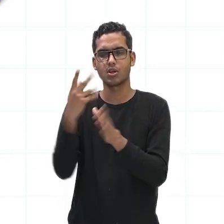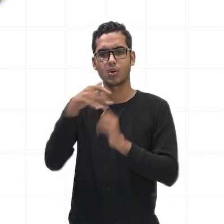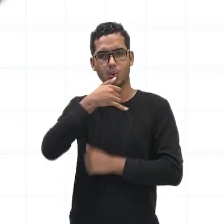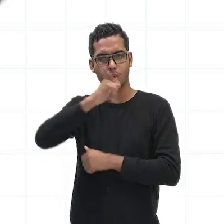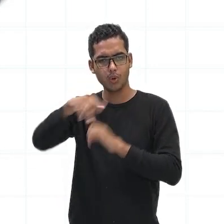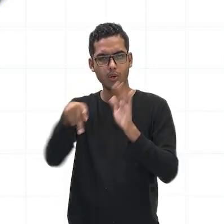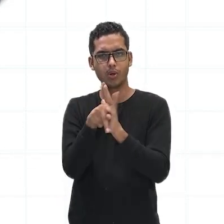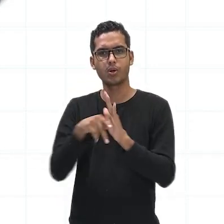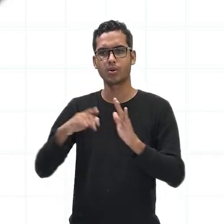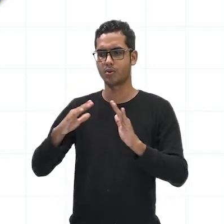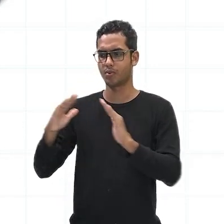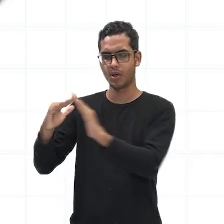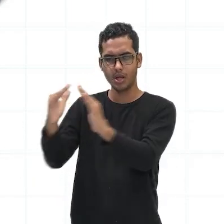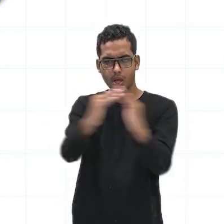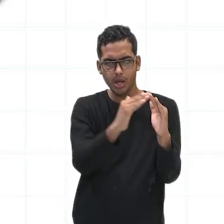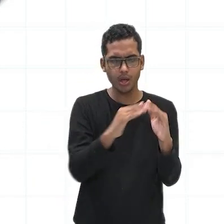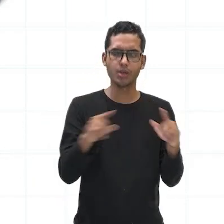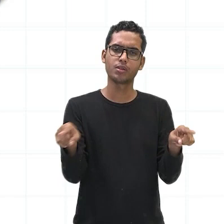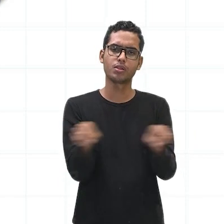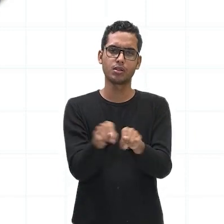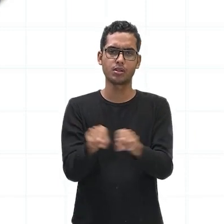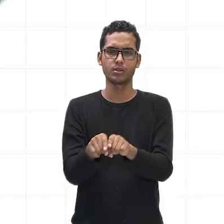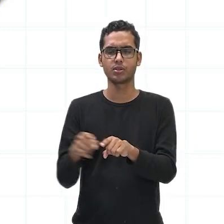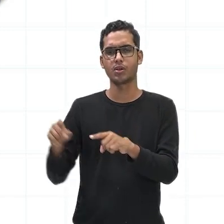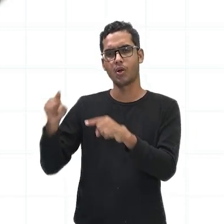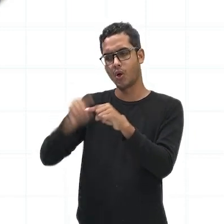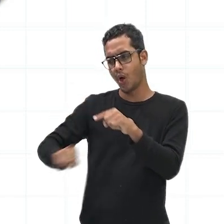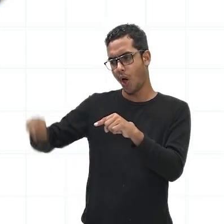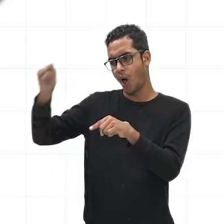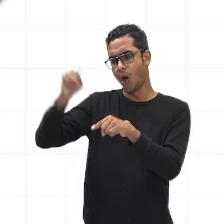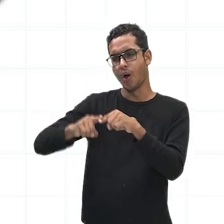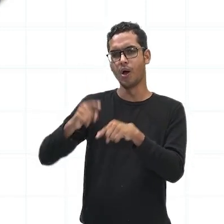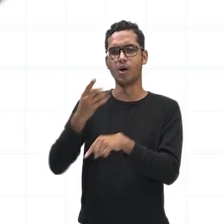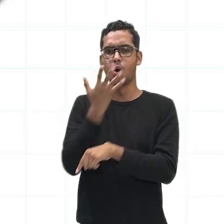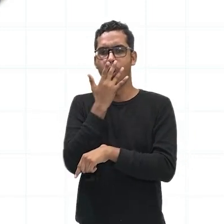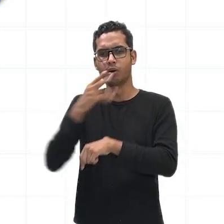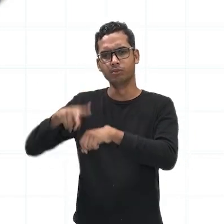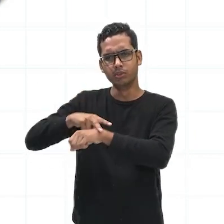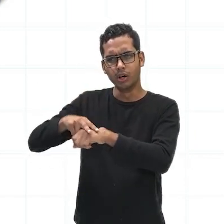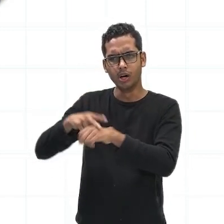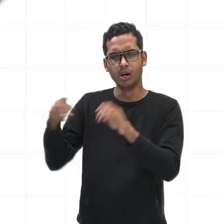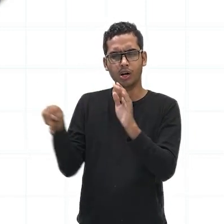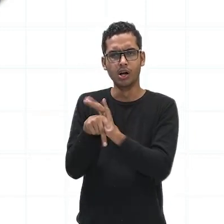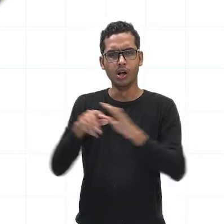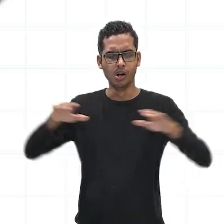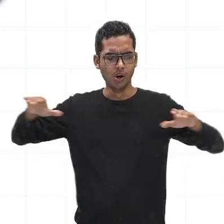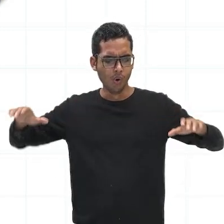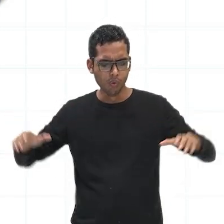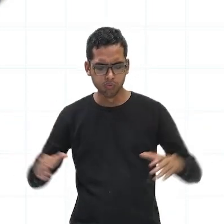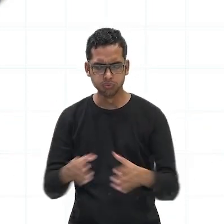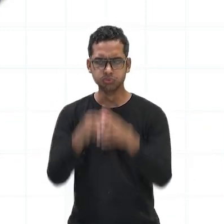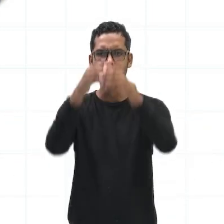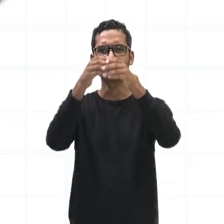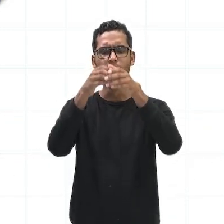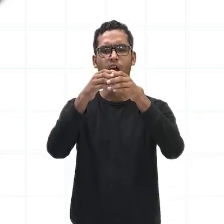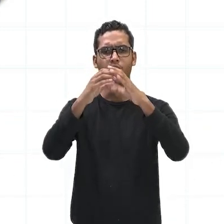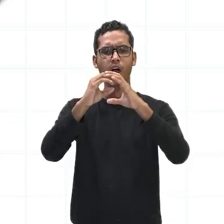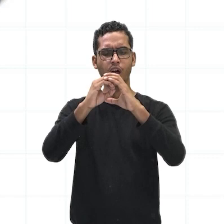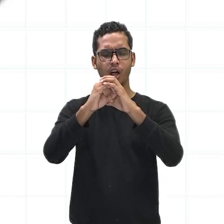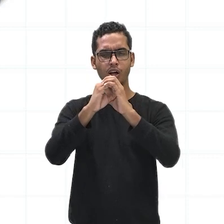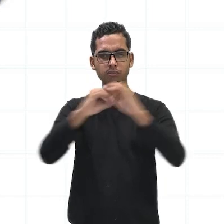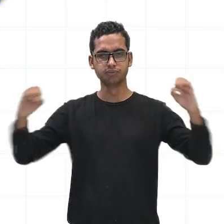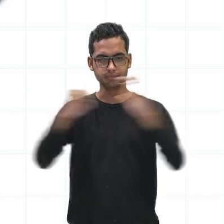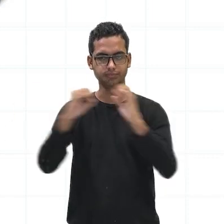ali no cantinho, onde você visualiza o círculo verde, nós temos as usinas nucleares, né? Aí a gente vai ter a